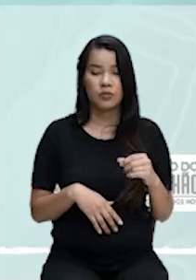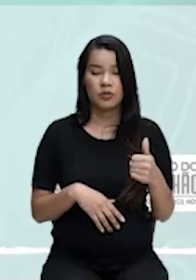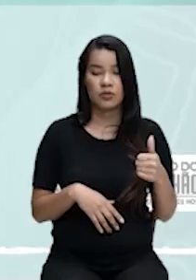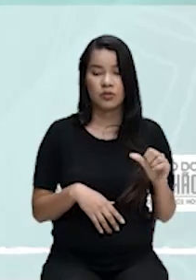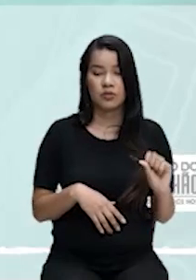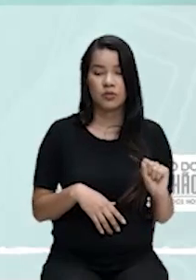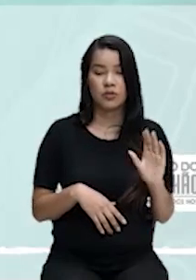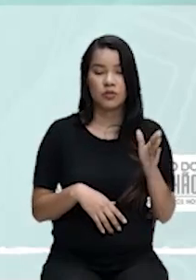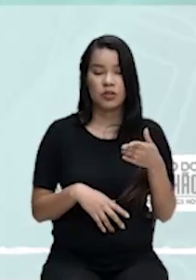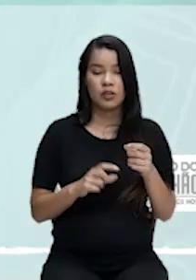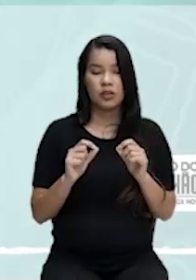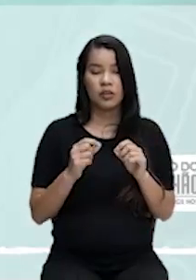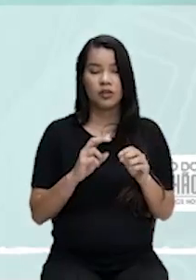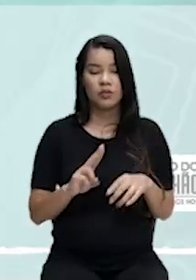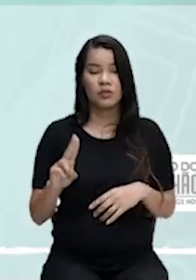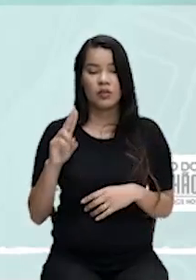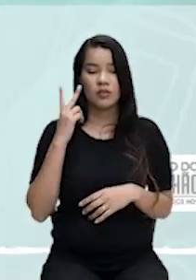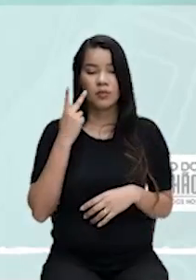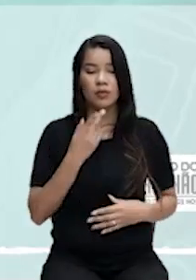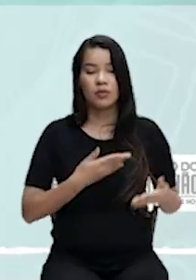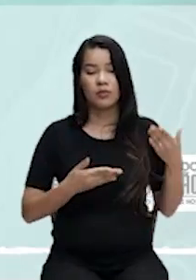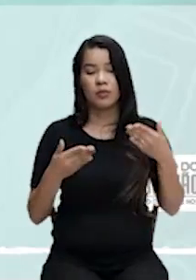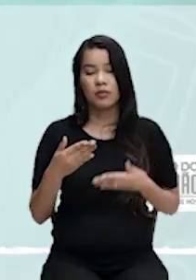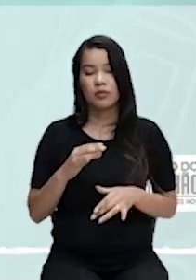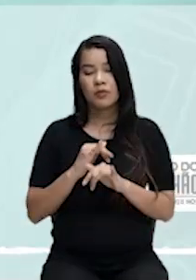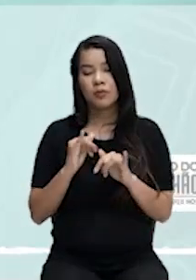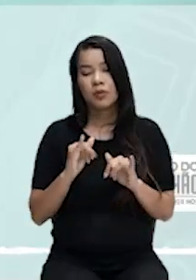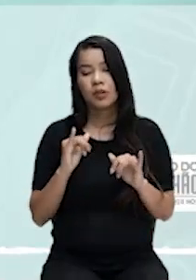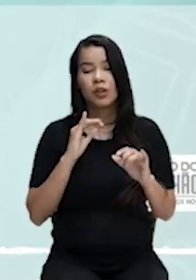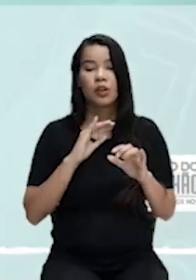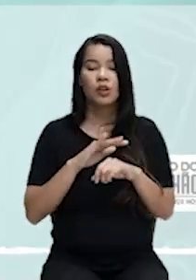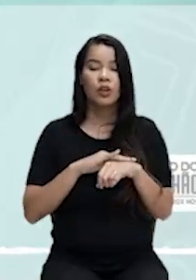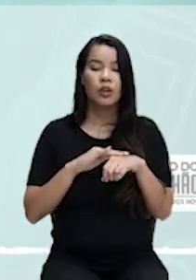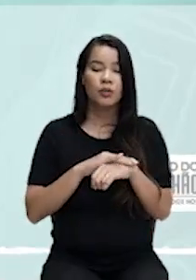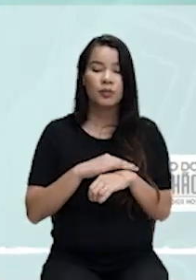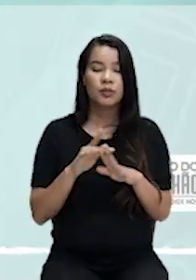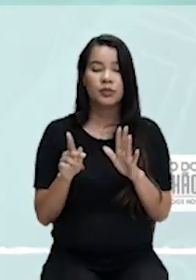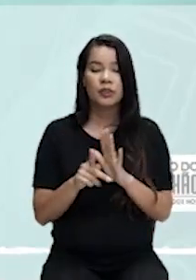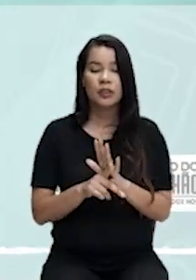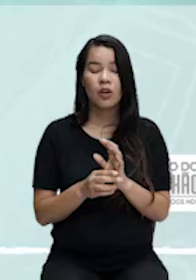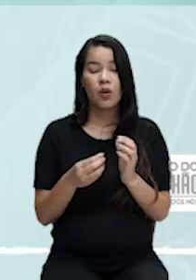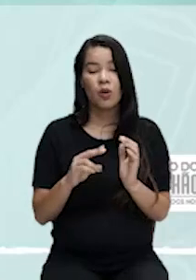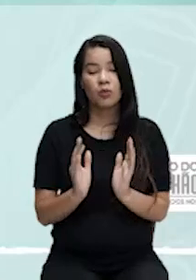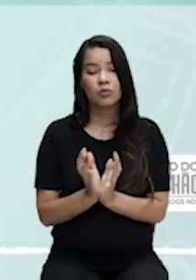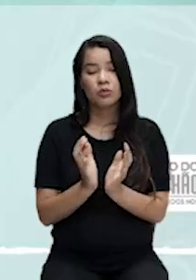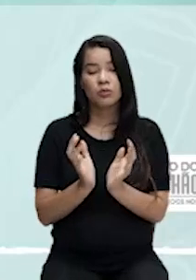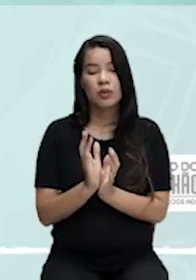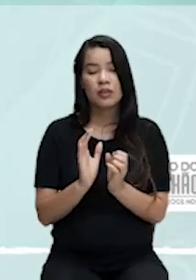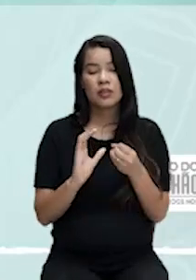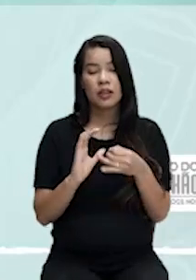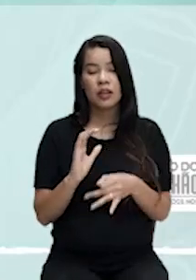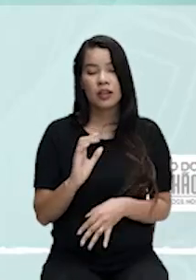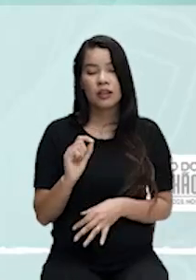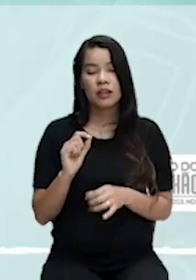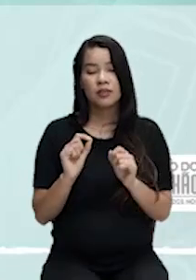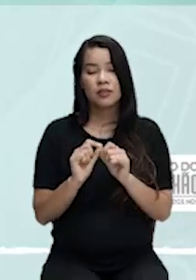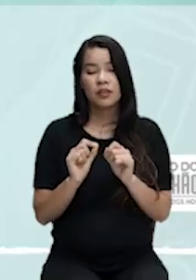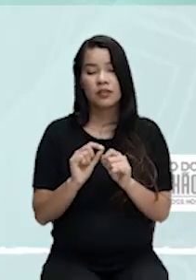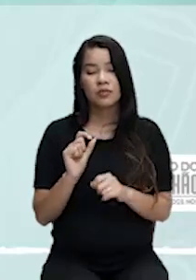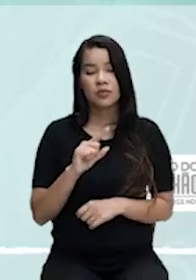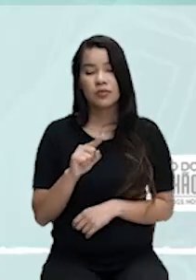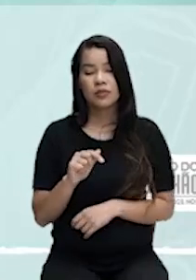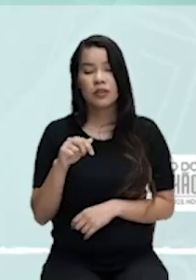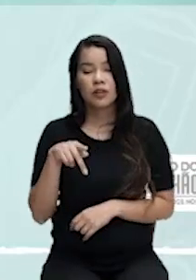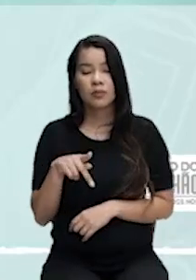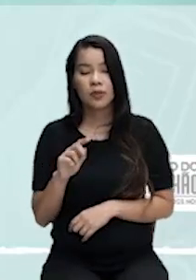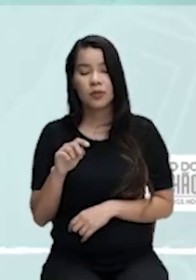usado para compartilhamento de informações em conversas pessoais ou em grupos. Essa característica, aliás, é que faz com que o Zap seja